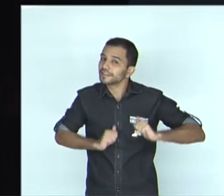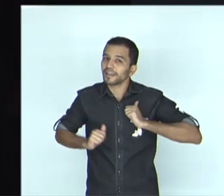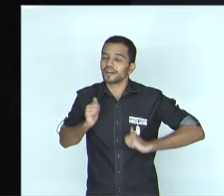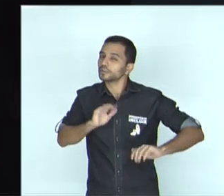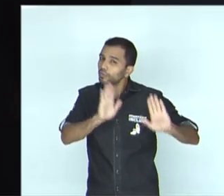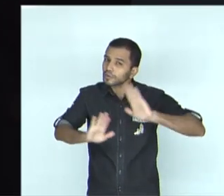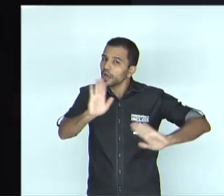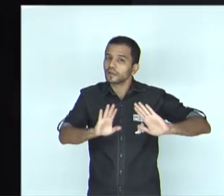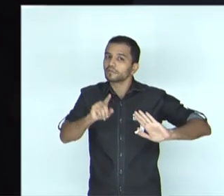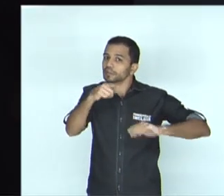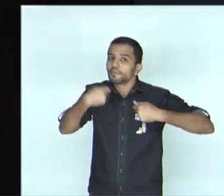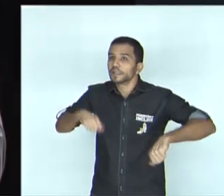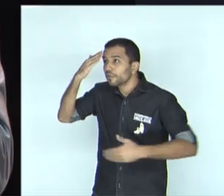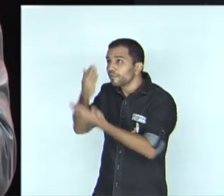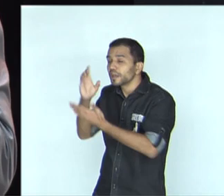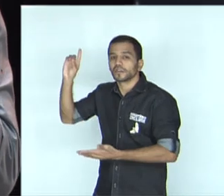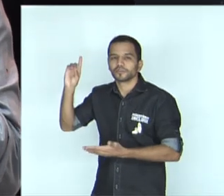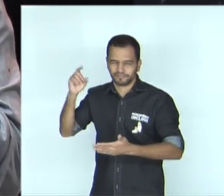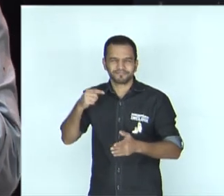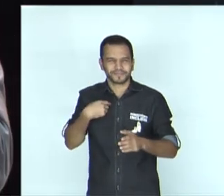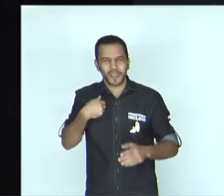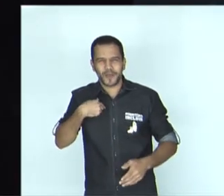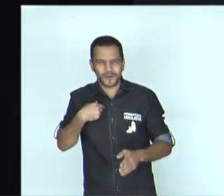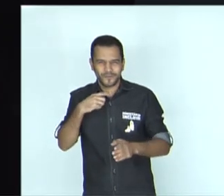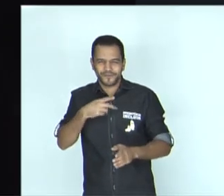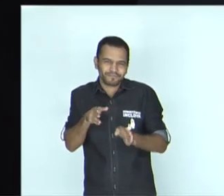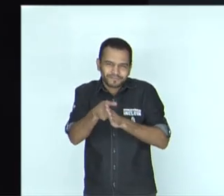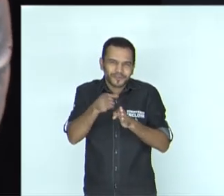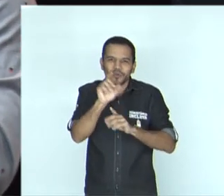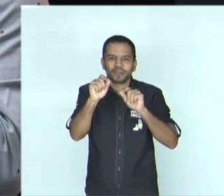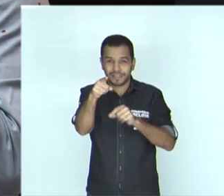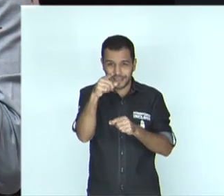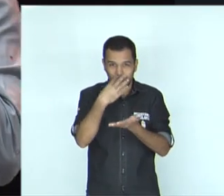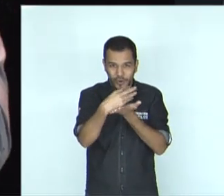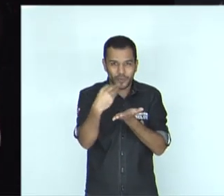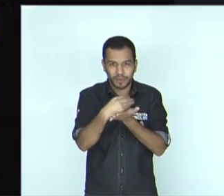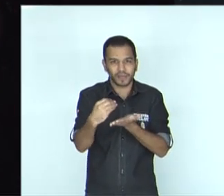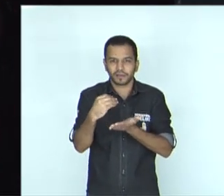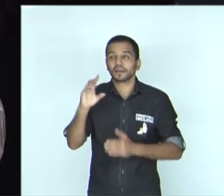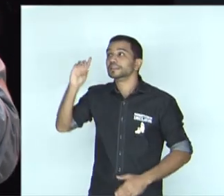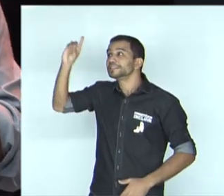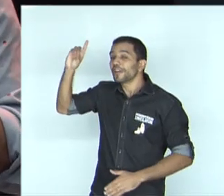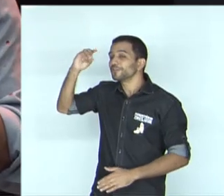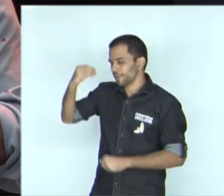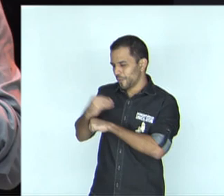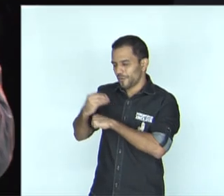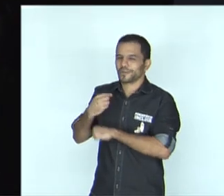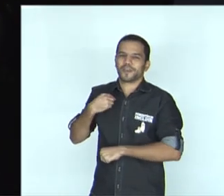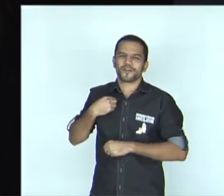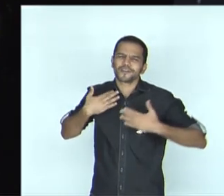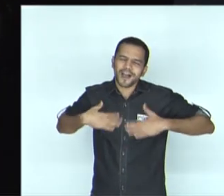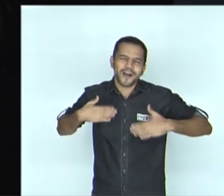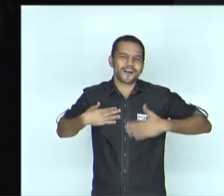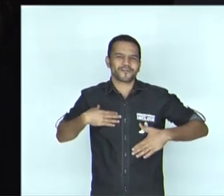Bota a mão no teu peito e fala assim, Deus vai cuidar de mim. Fala aí. Vocês estão aqui, todo mundo faz aí também, ó. Deus vai cuidar de mim. Deus